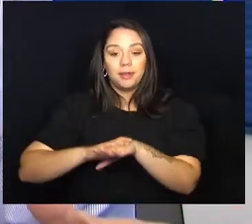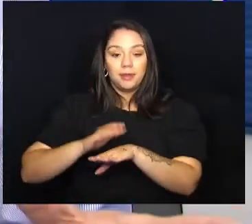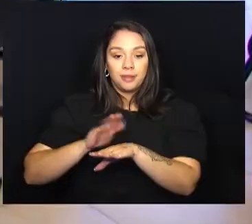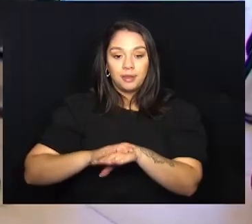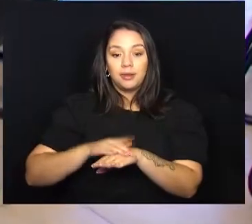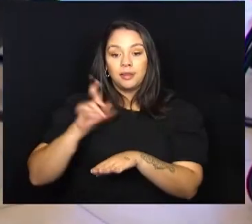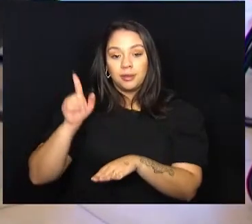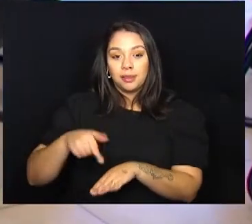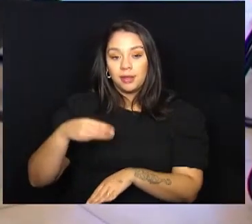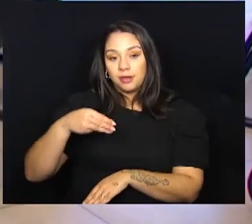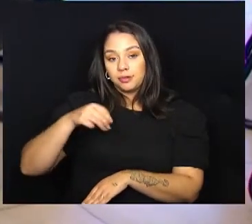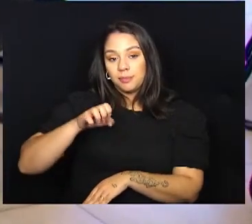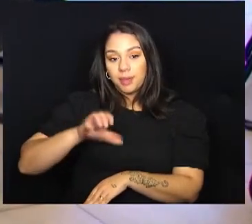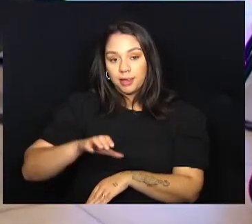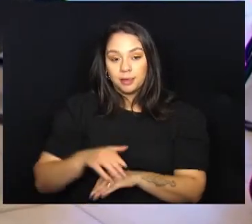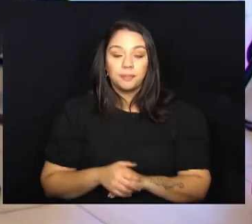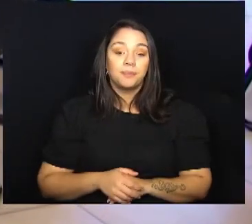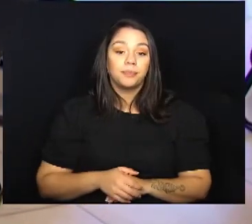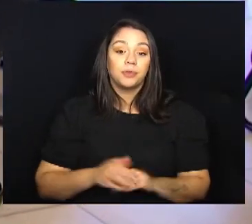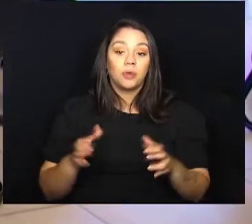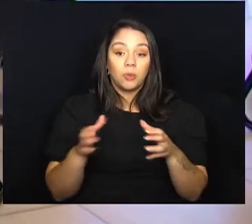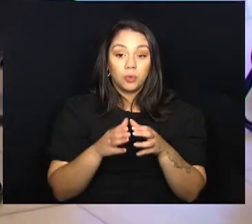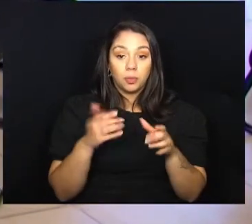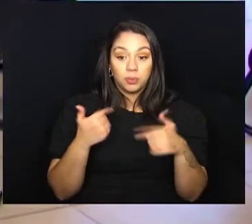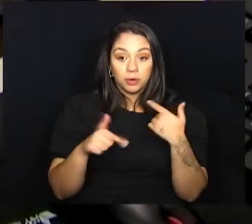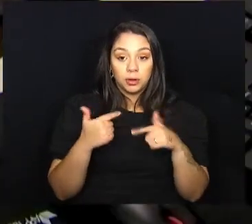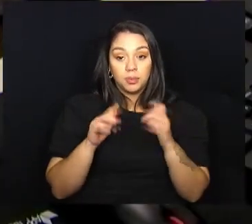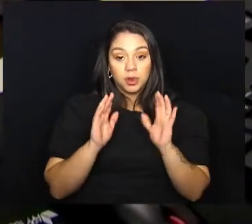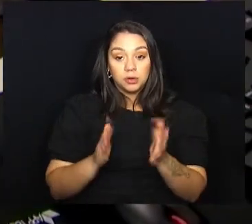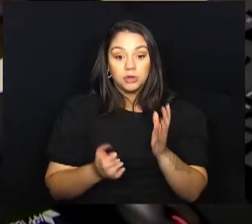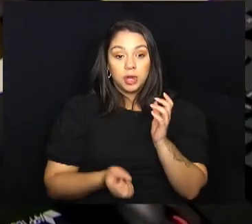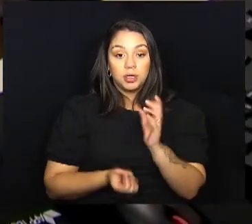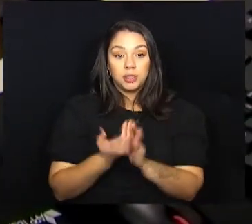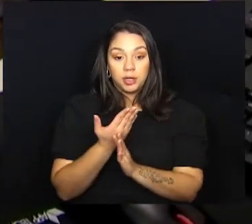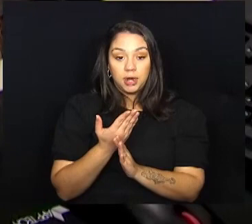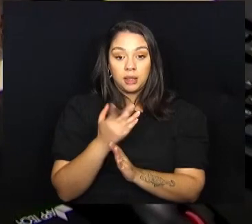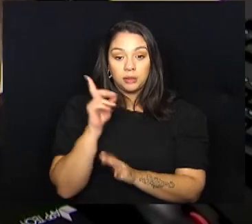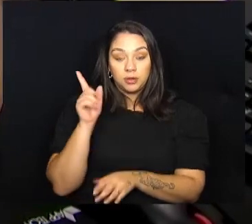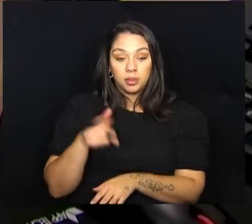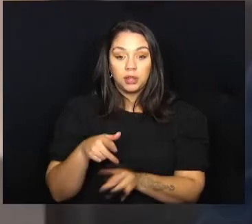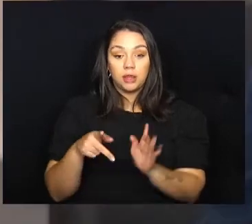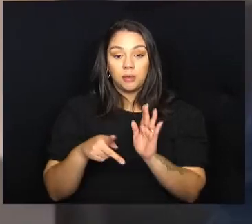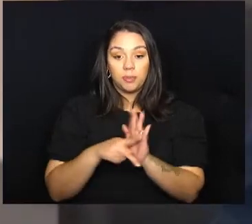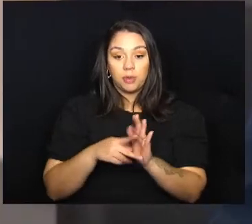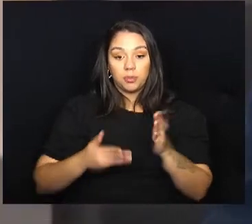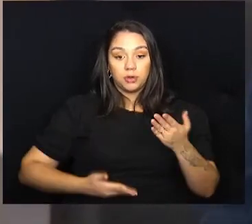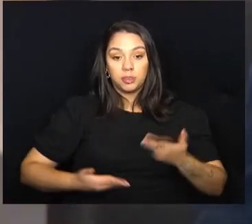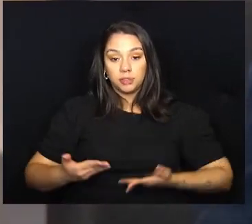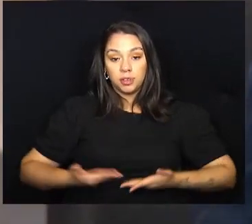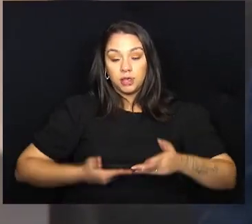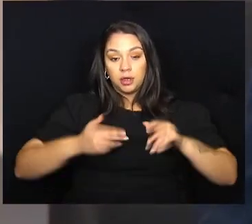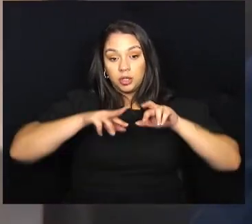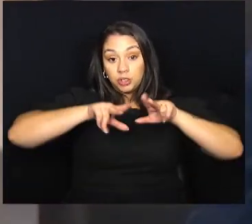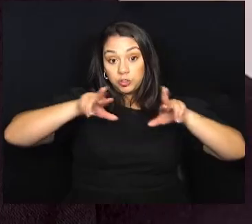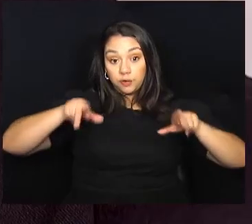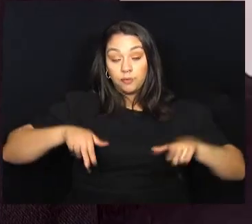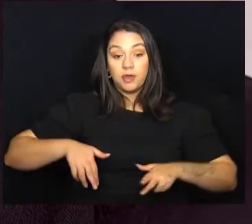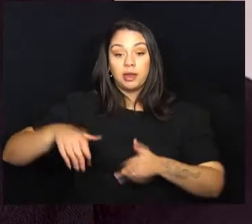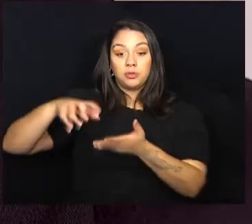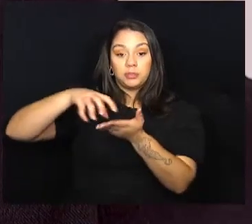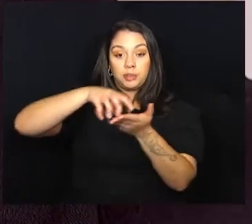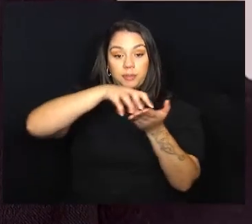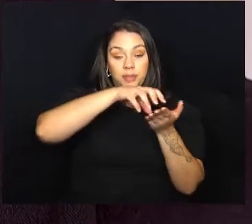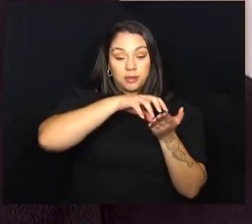do MECA. O grupo de trabalho já foi instituído, formado por servidores de diversos departamentos